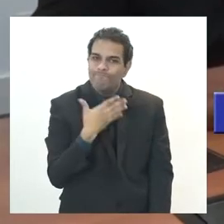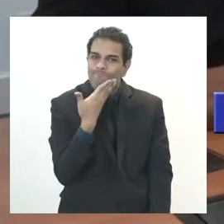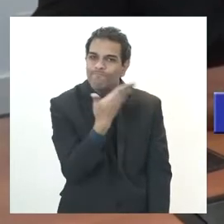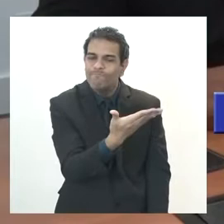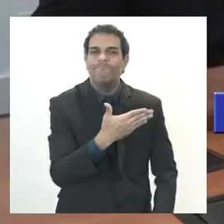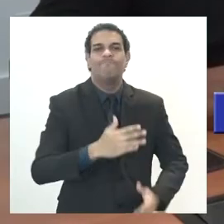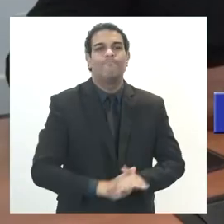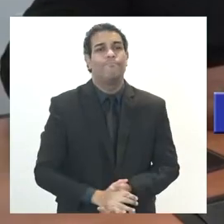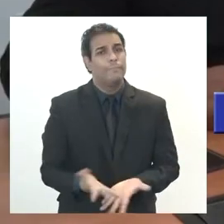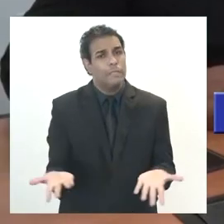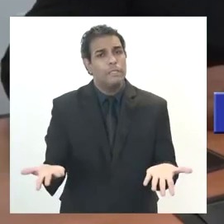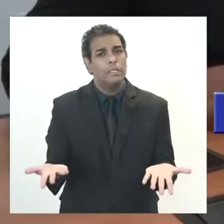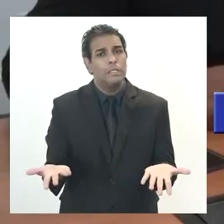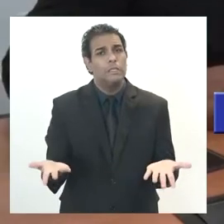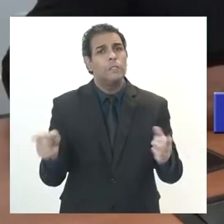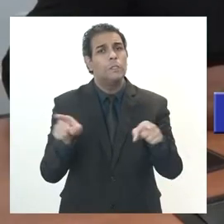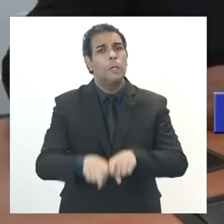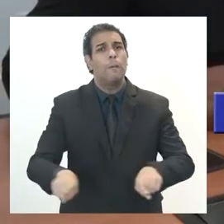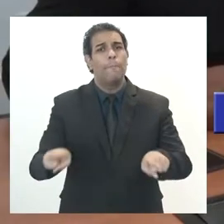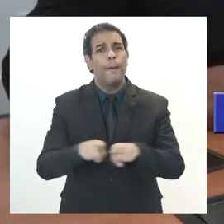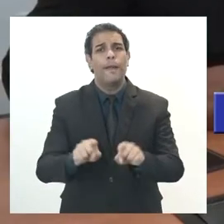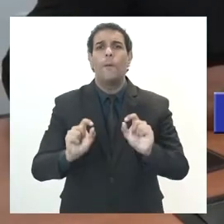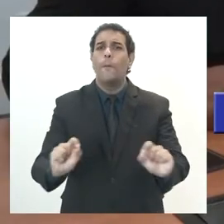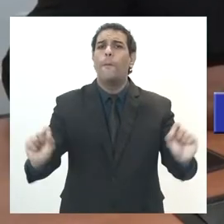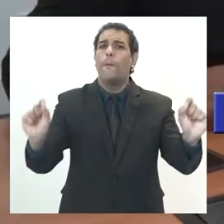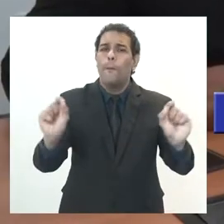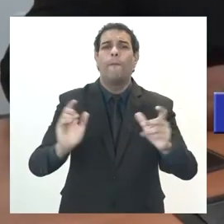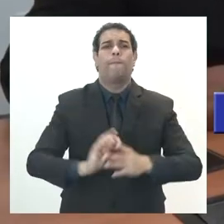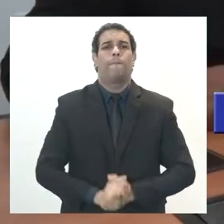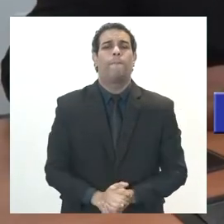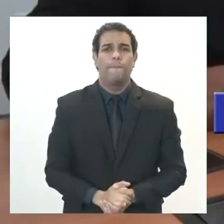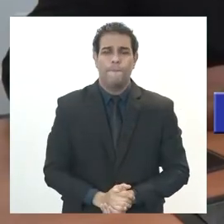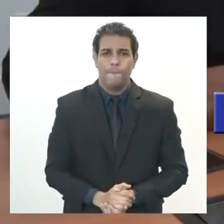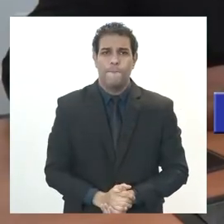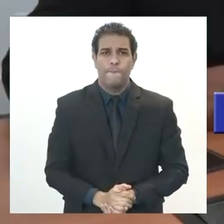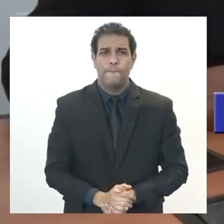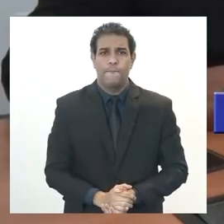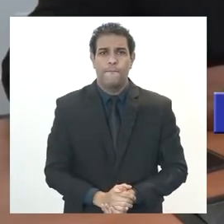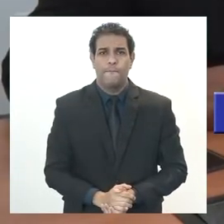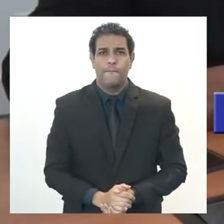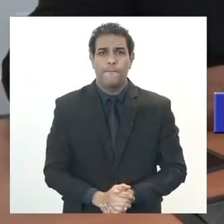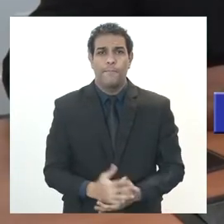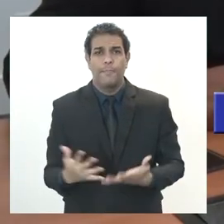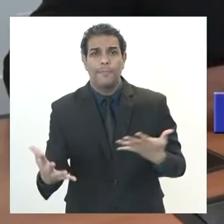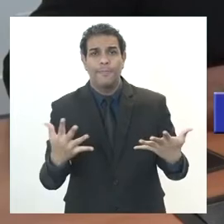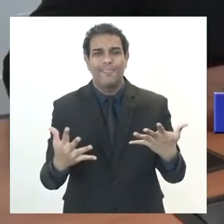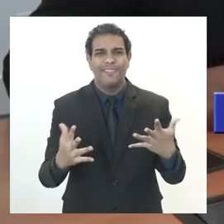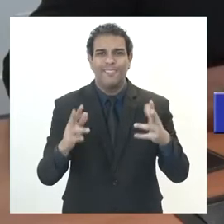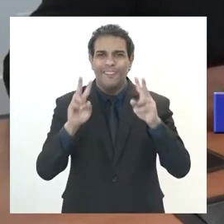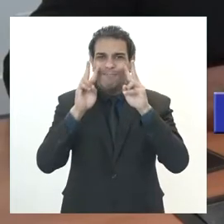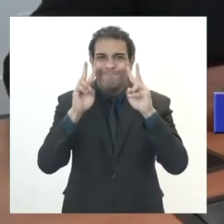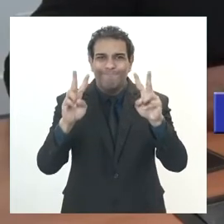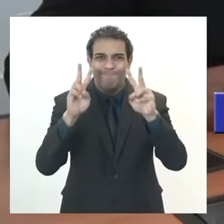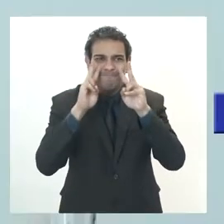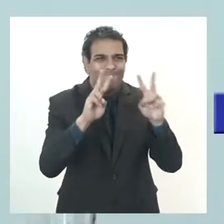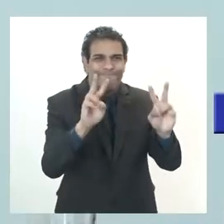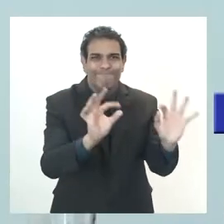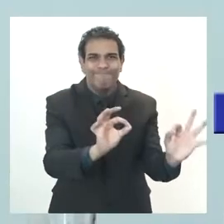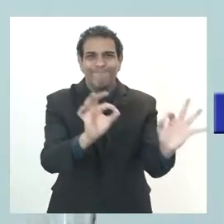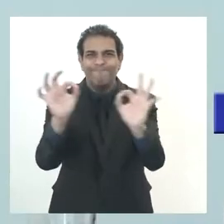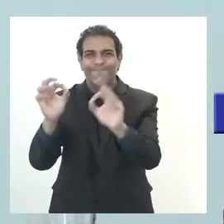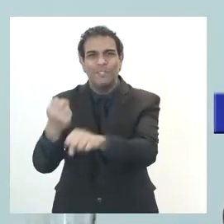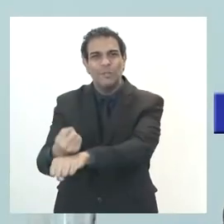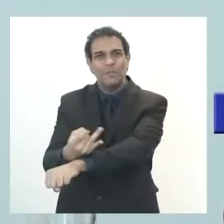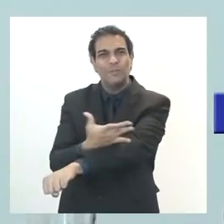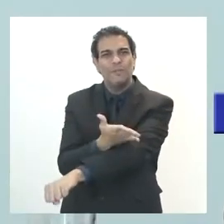E mais uma vez né É aqui fiquei até ficar emocionado com a